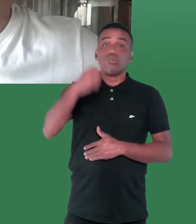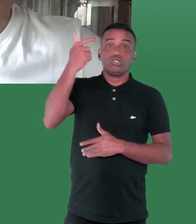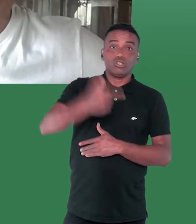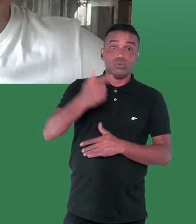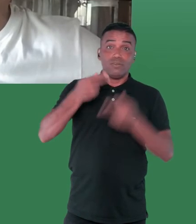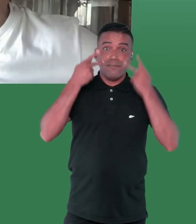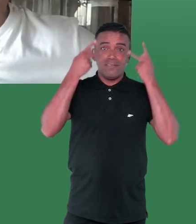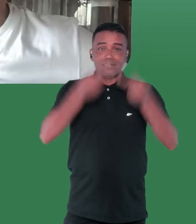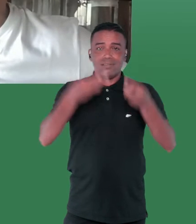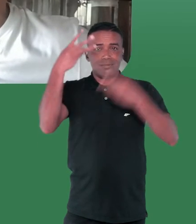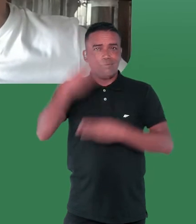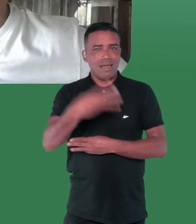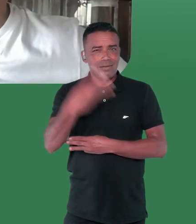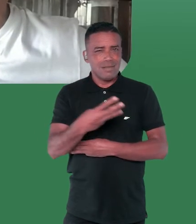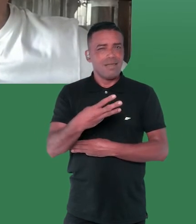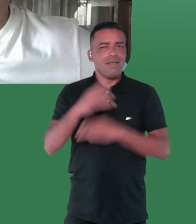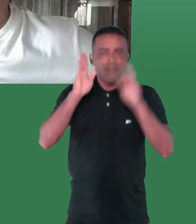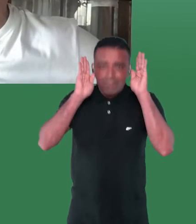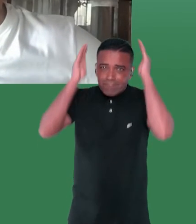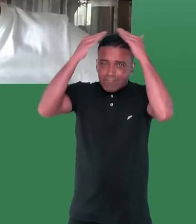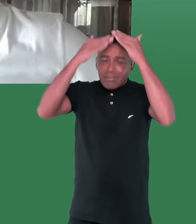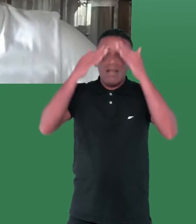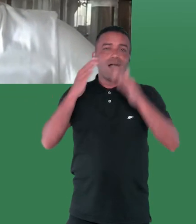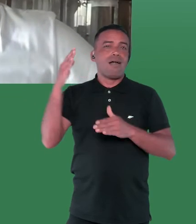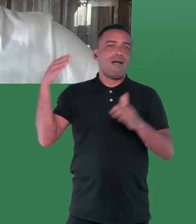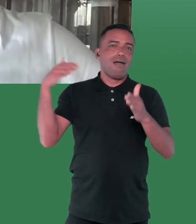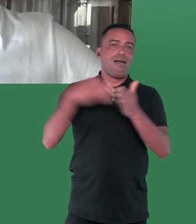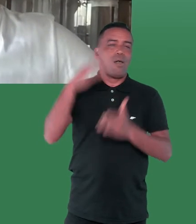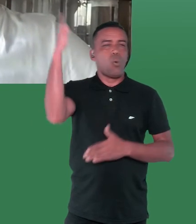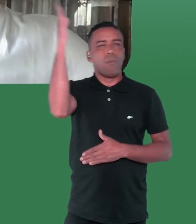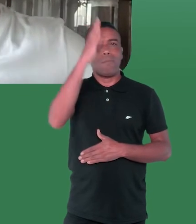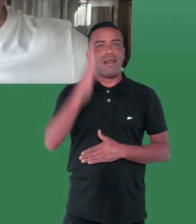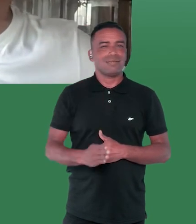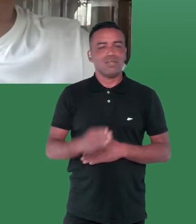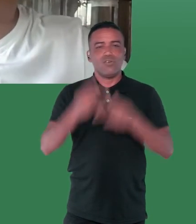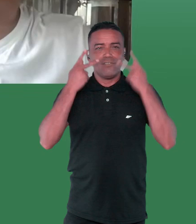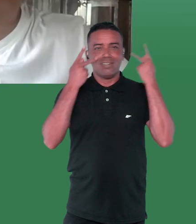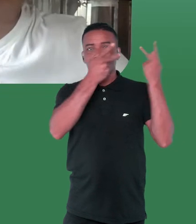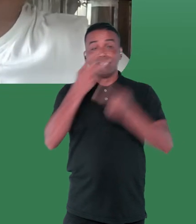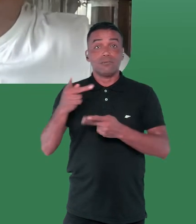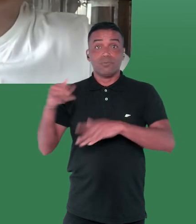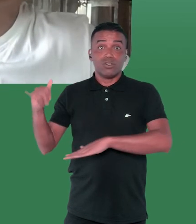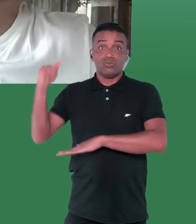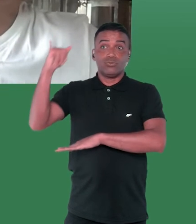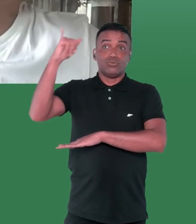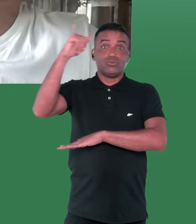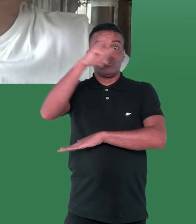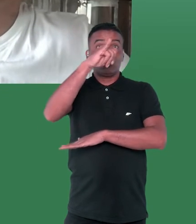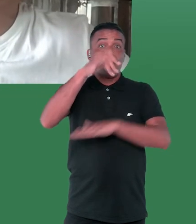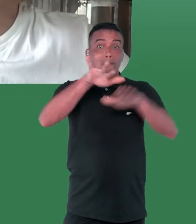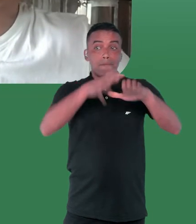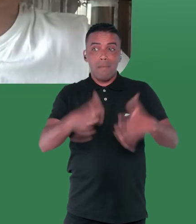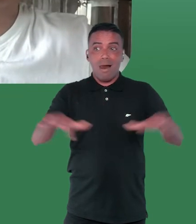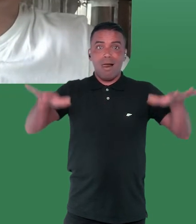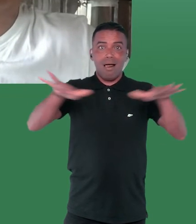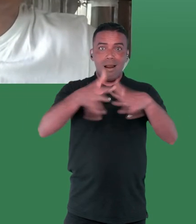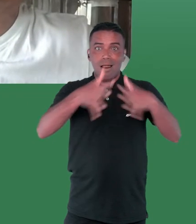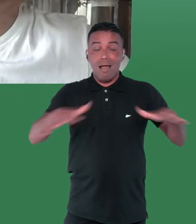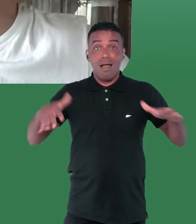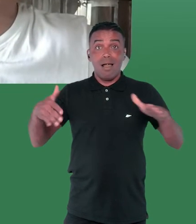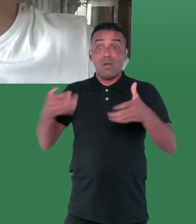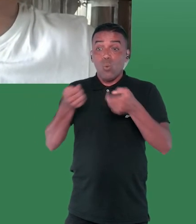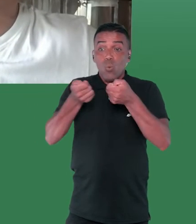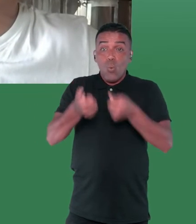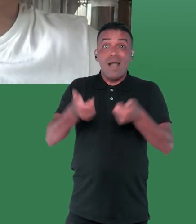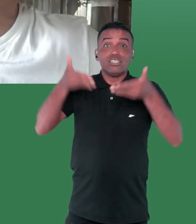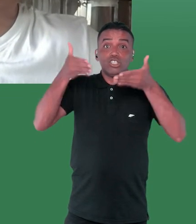II ao Brasil, na terceira visita do Sumo Pontífice ao nosso país tropical. Estamos sobrevoando o Atlântico, daqui a